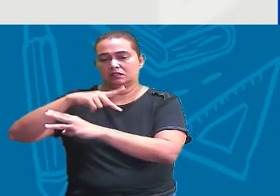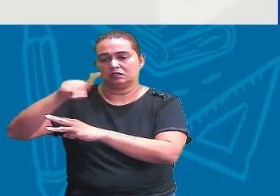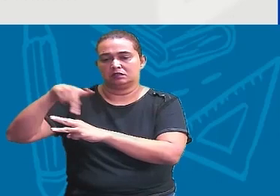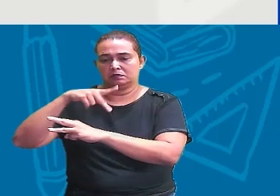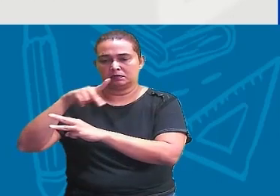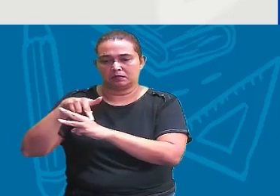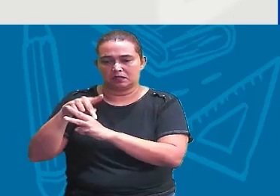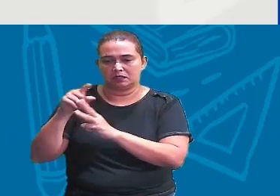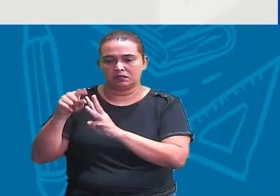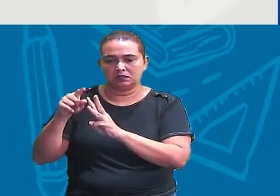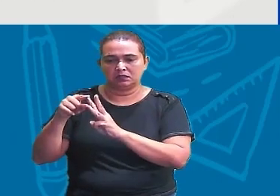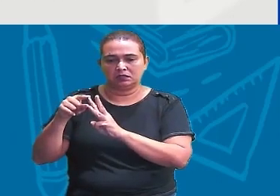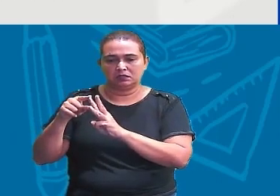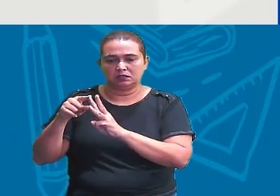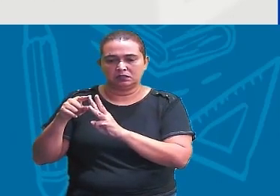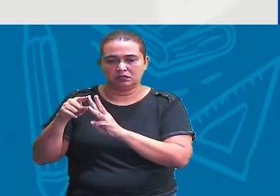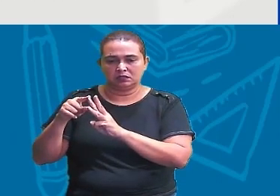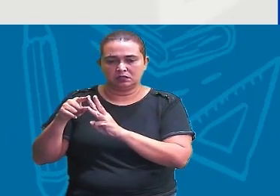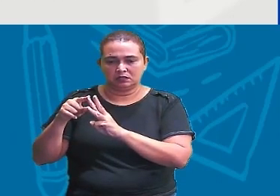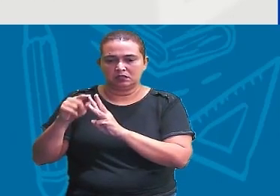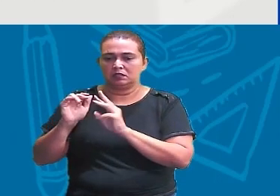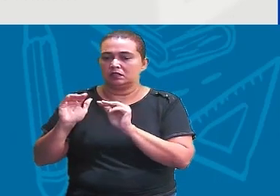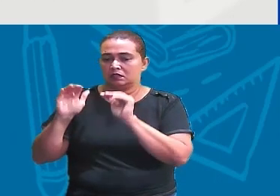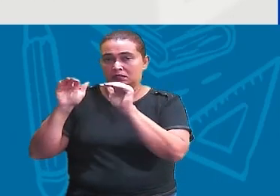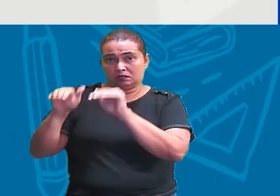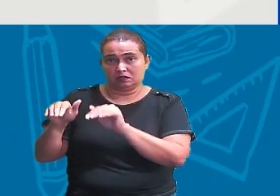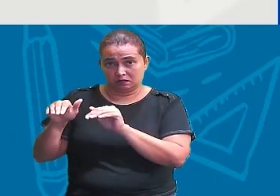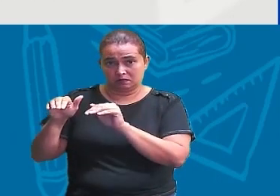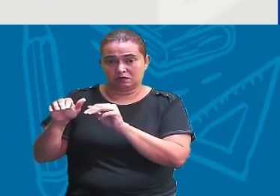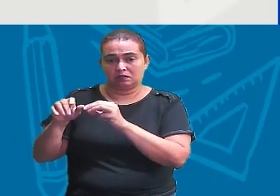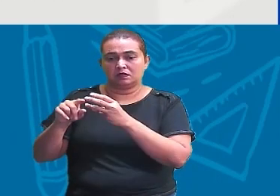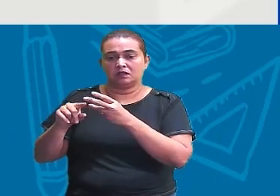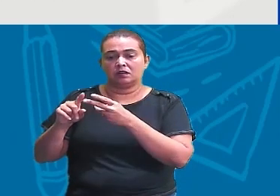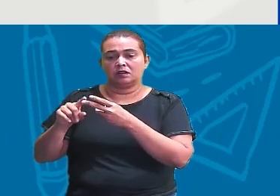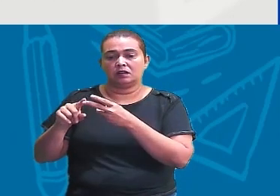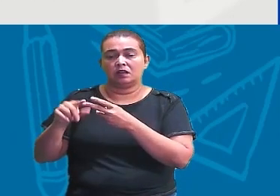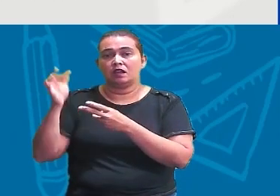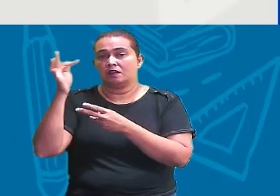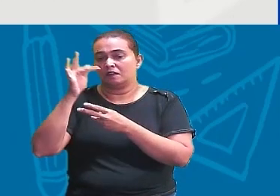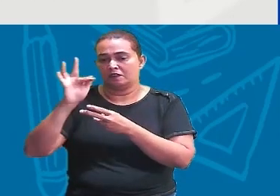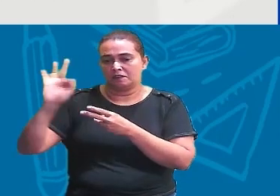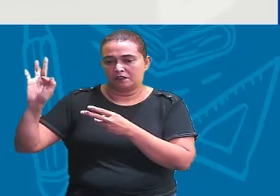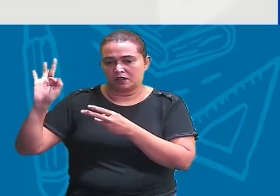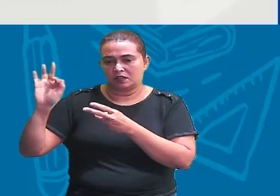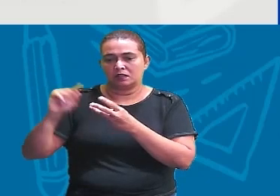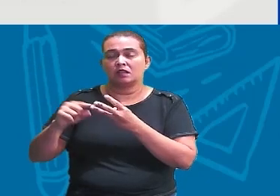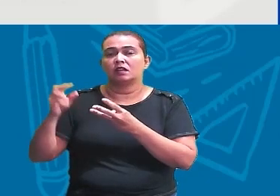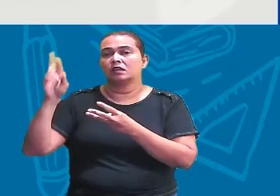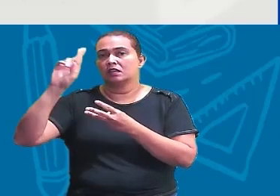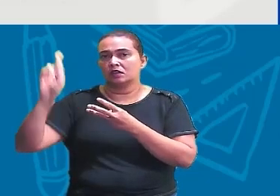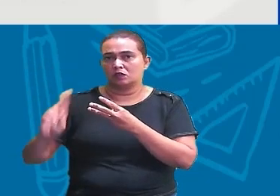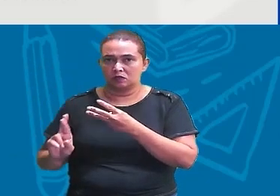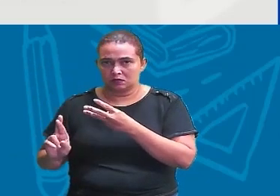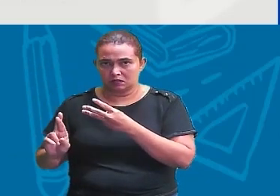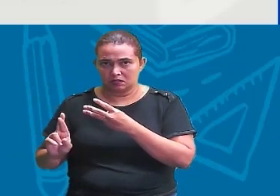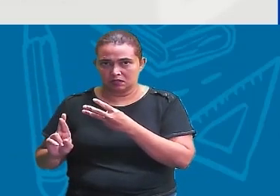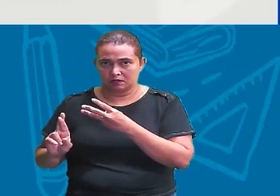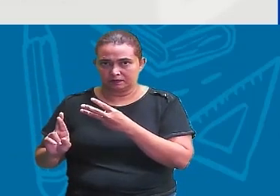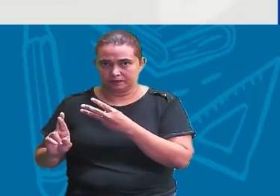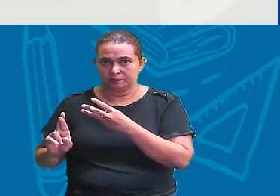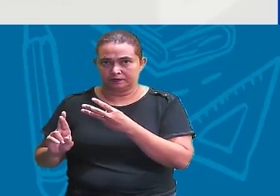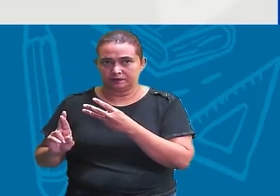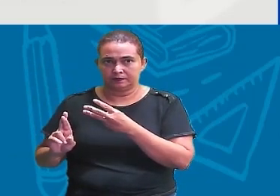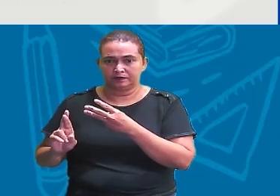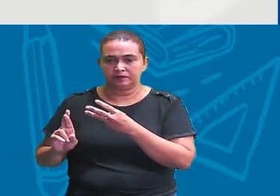são os países? Império Austro-Húngaro, França e Império Russo. Tá? E